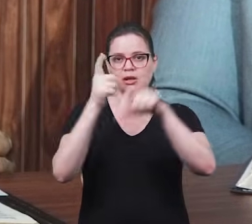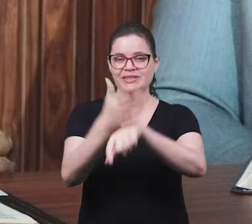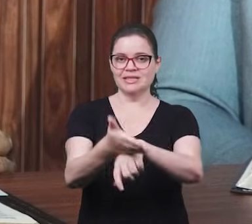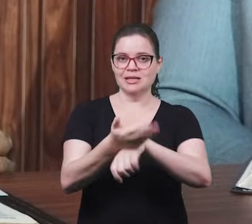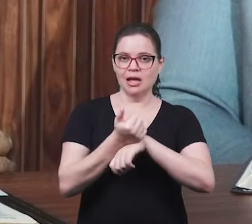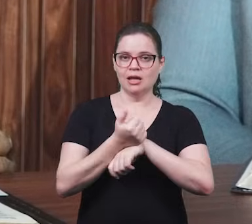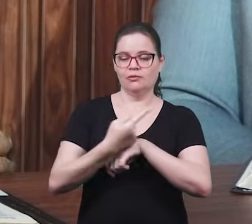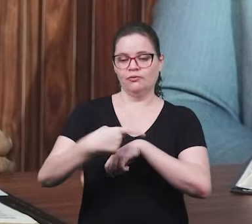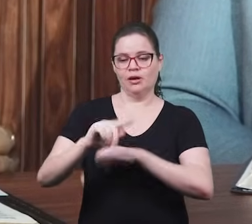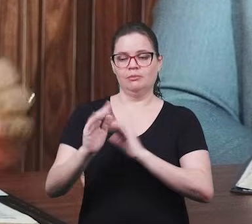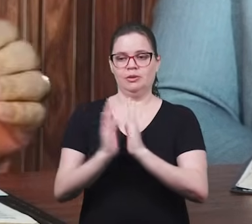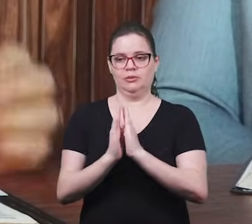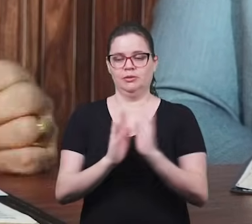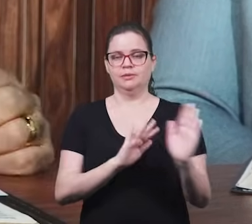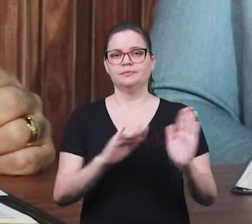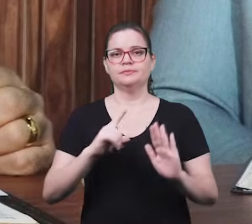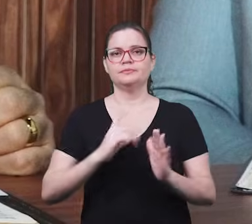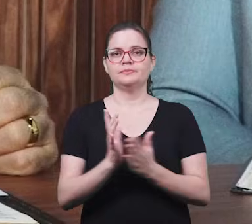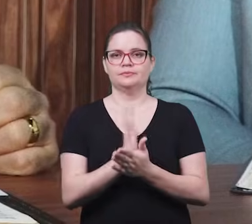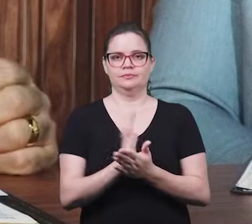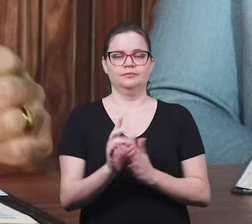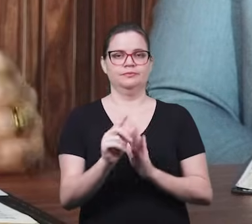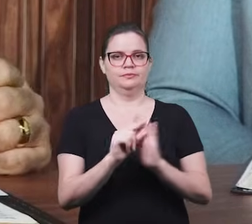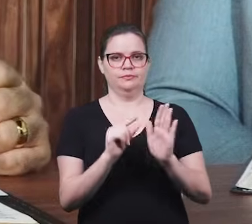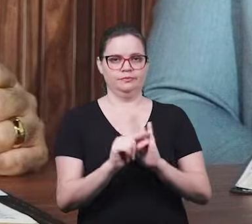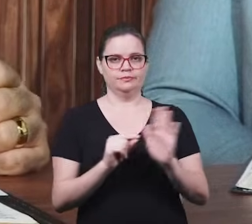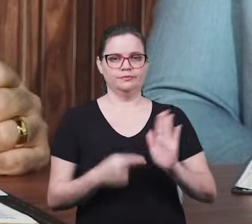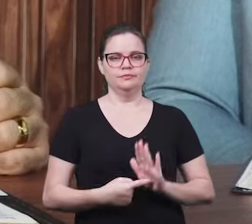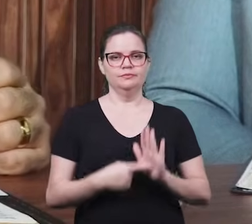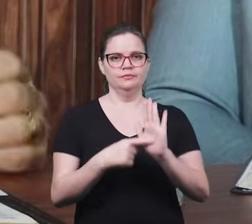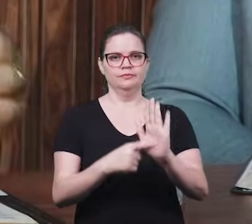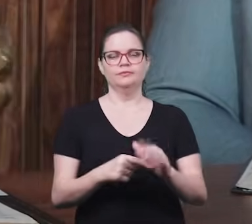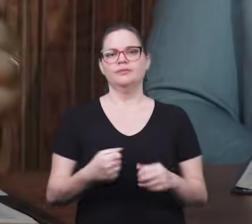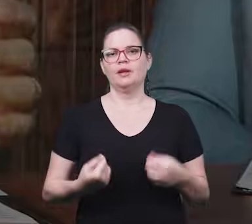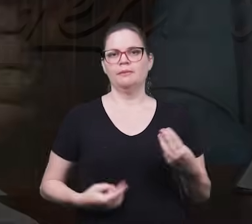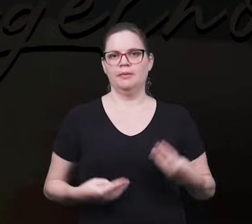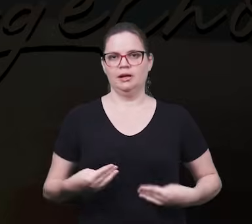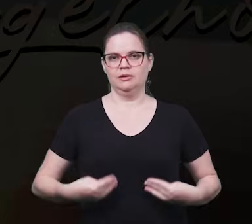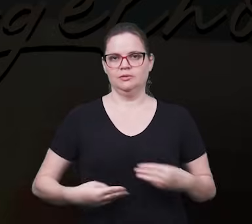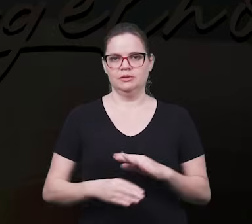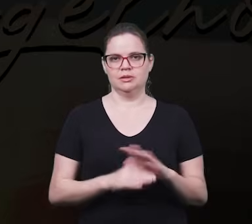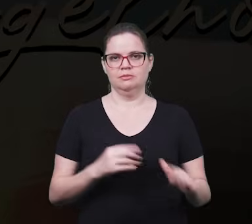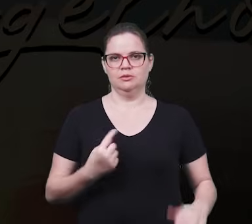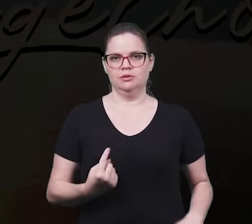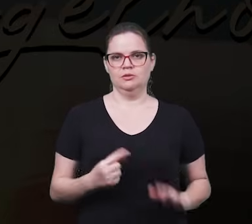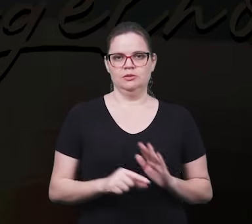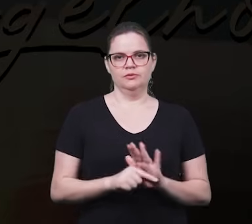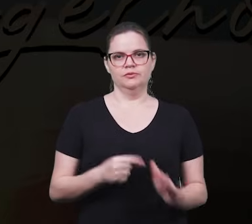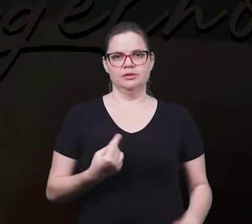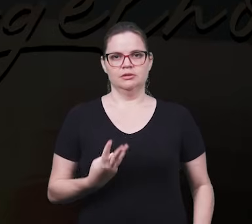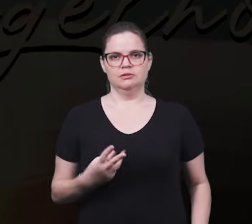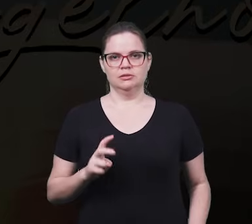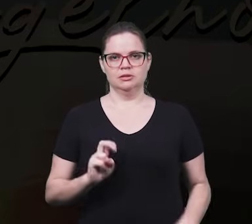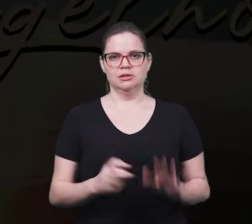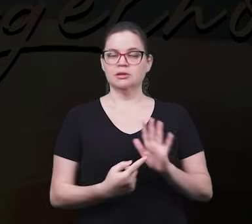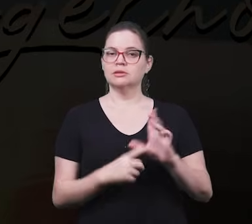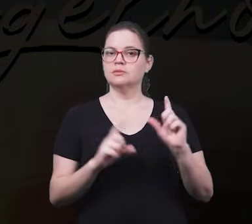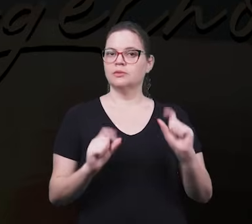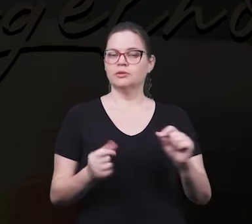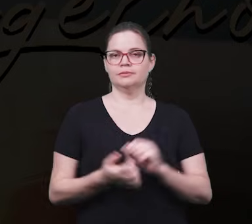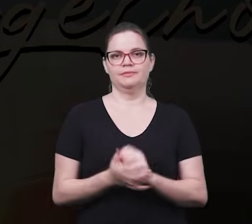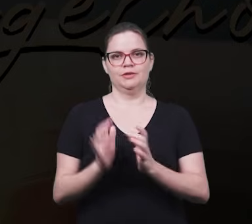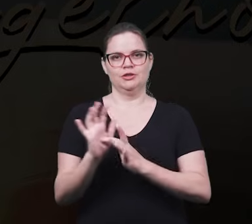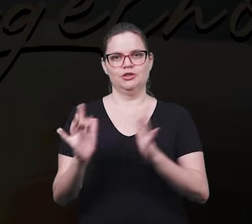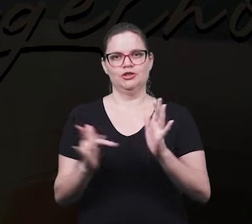E eu queria citar aqui alguns versículos bíblicos que falam disso. Marcos capítulo 1, verso 35, nos diz